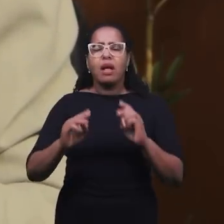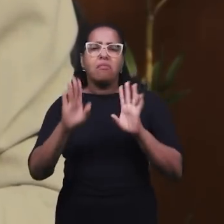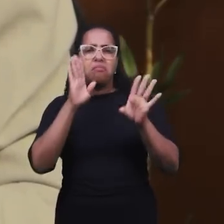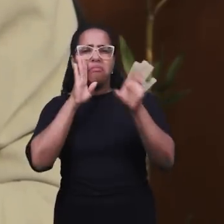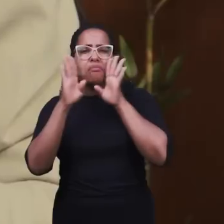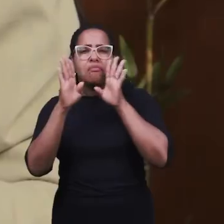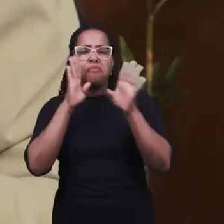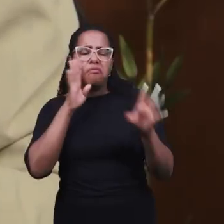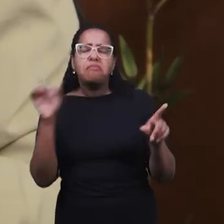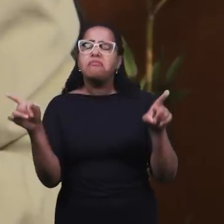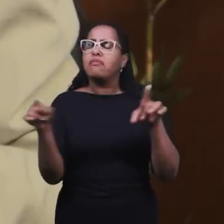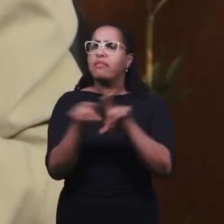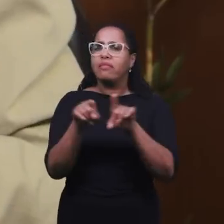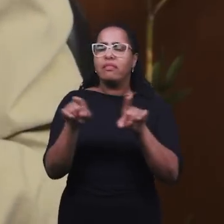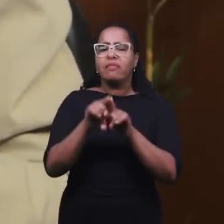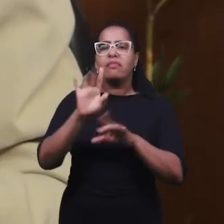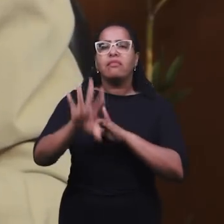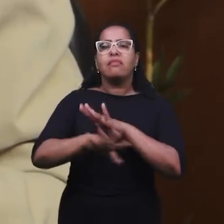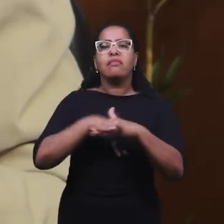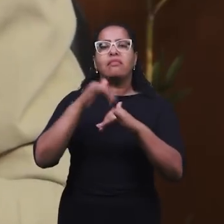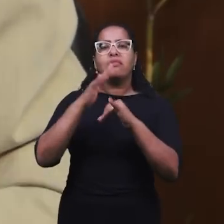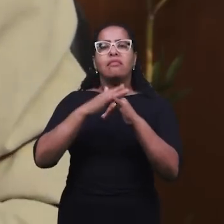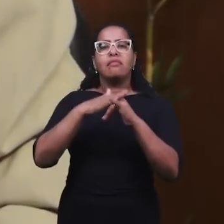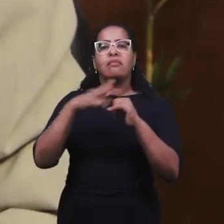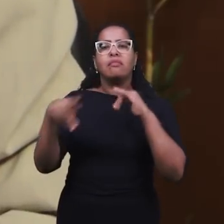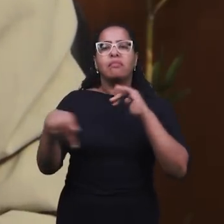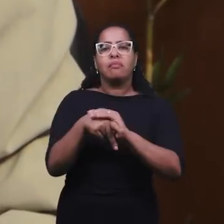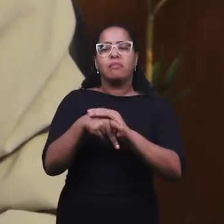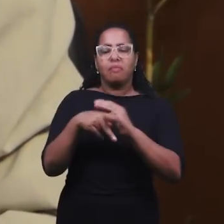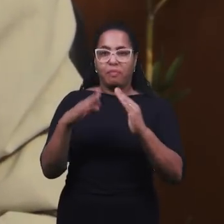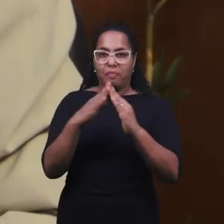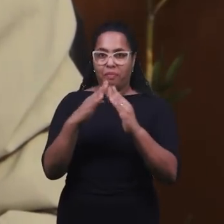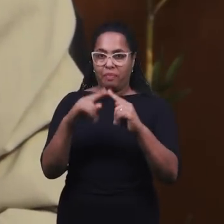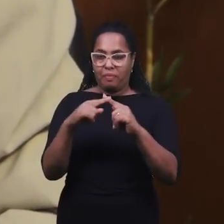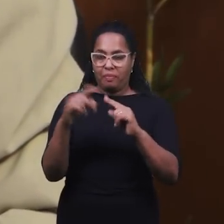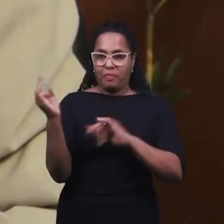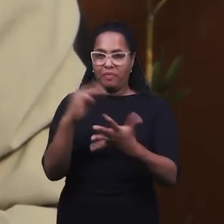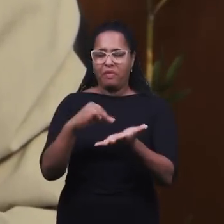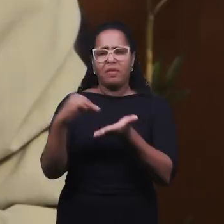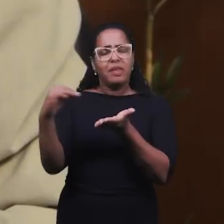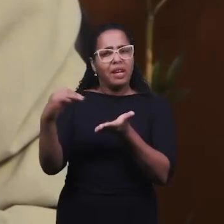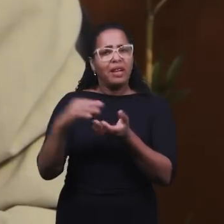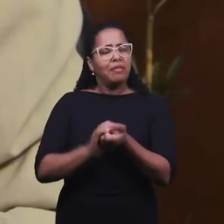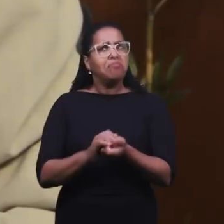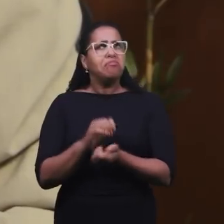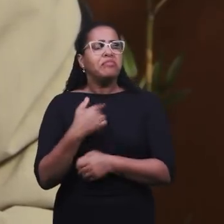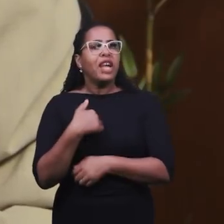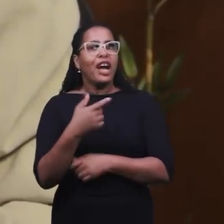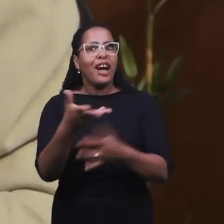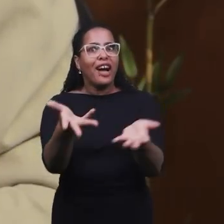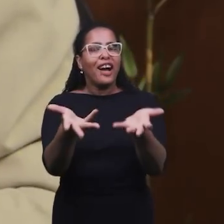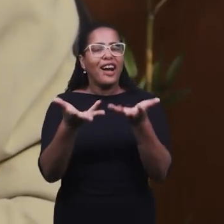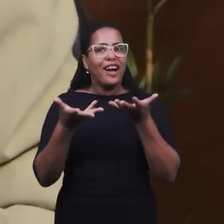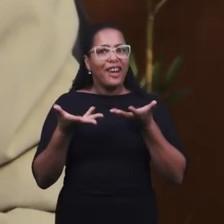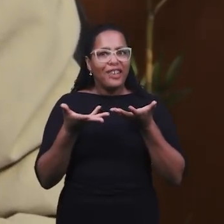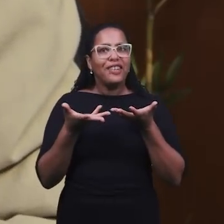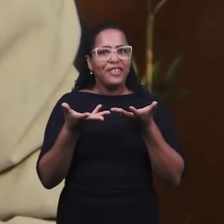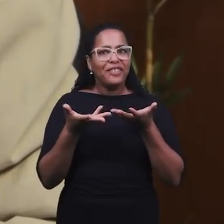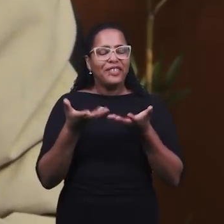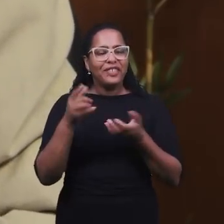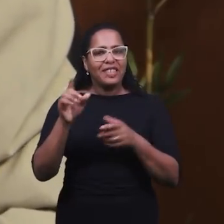às quintas-feiras, a partir do meio-dia. Você pode ouvir pela Rádio Manaim ou assistir pela TV Manaim, pelo Facebook da Rádio Manaim